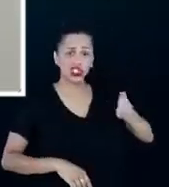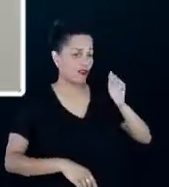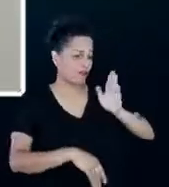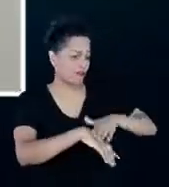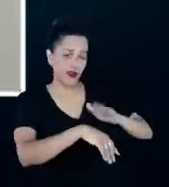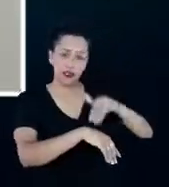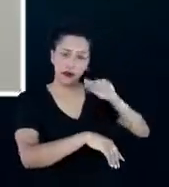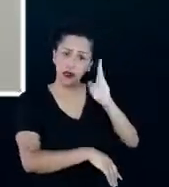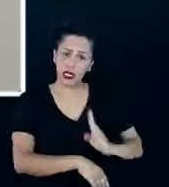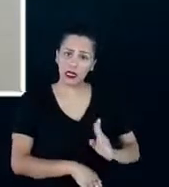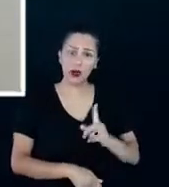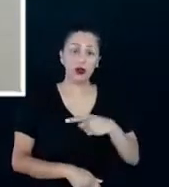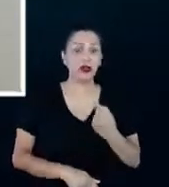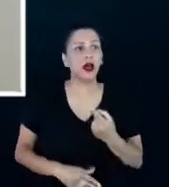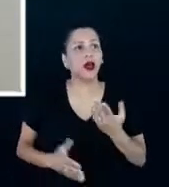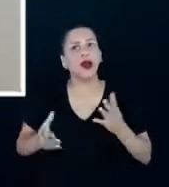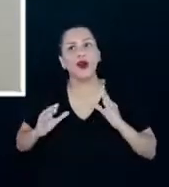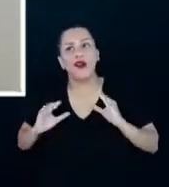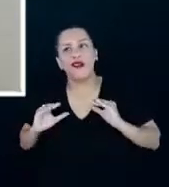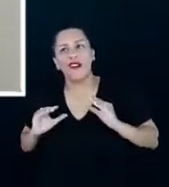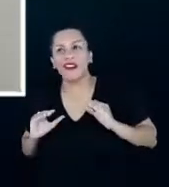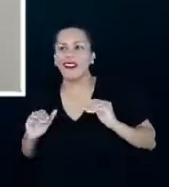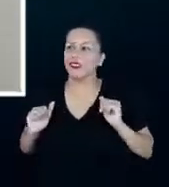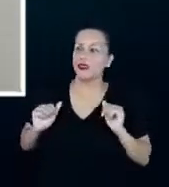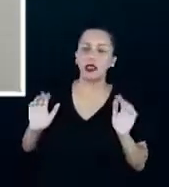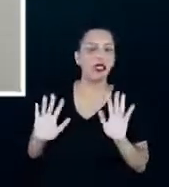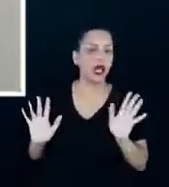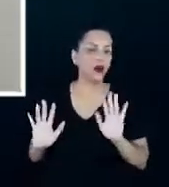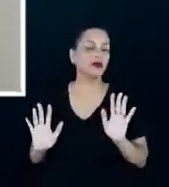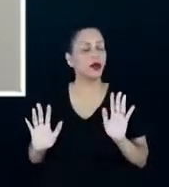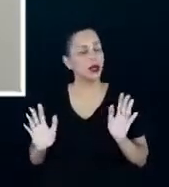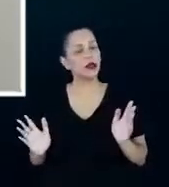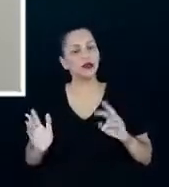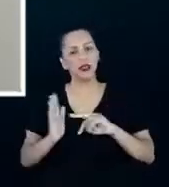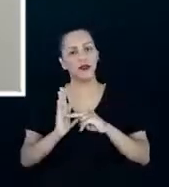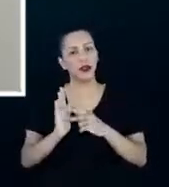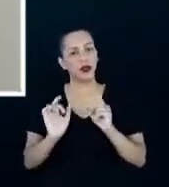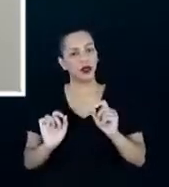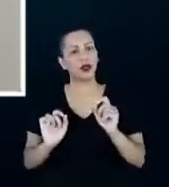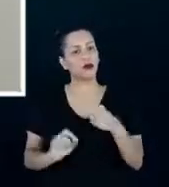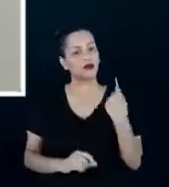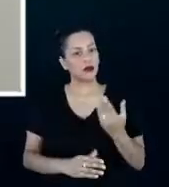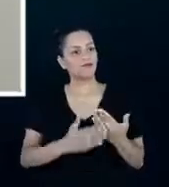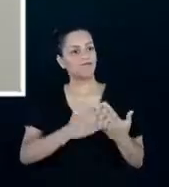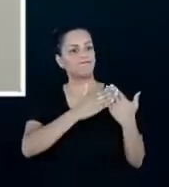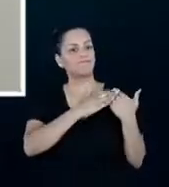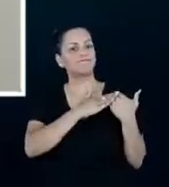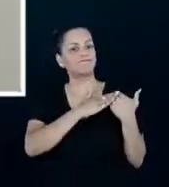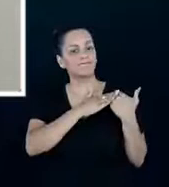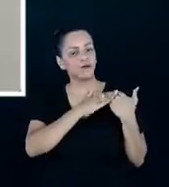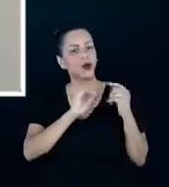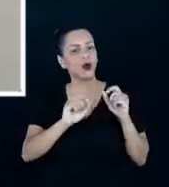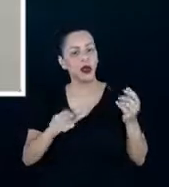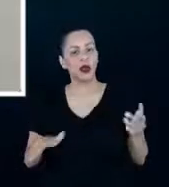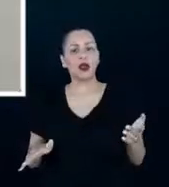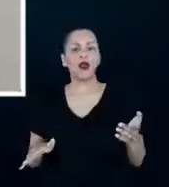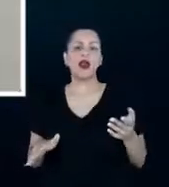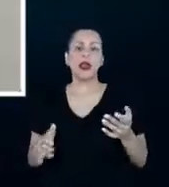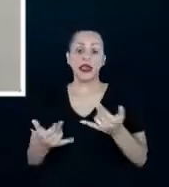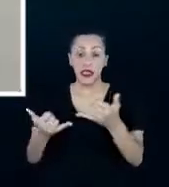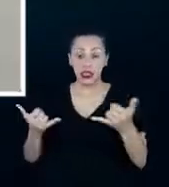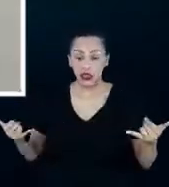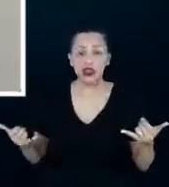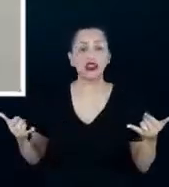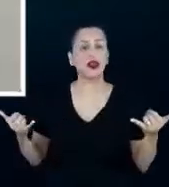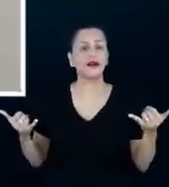nos deixa numa posição confortável, no sentido que, aquilo que a gente também falou aqui, a gente tem um dever de inclusão energética muito grande,